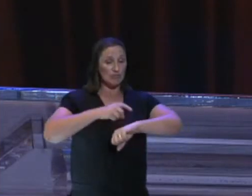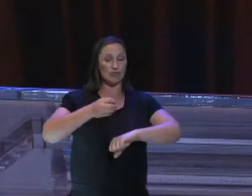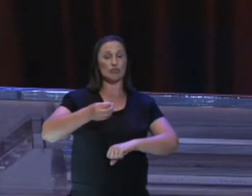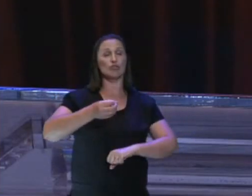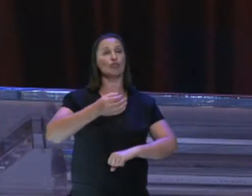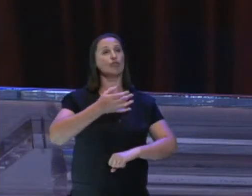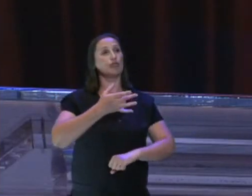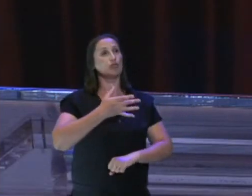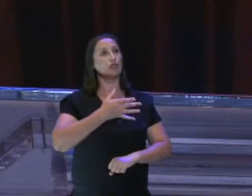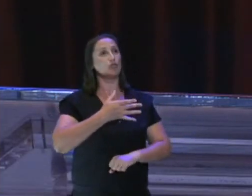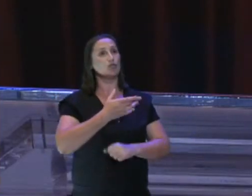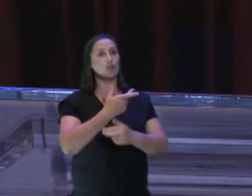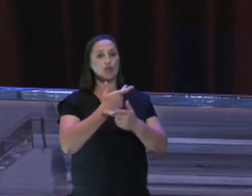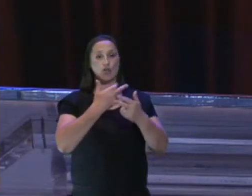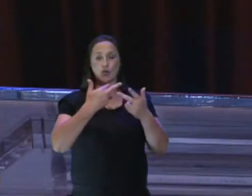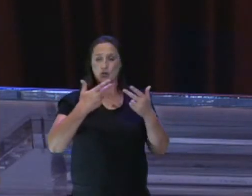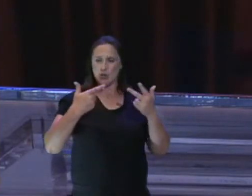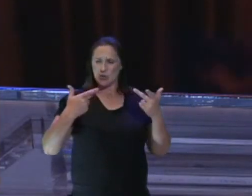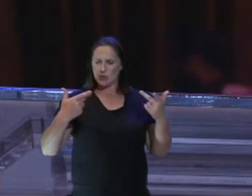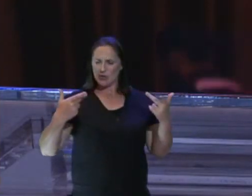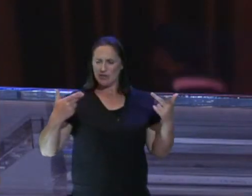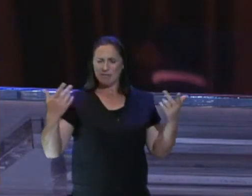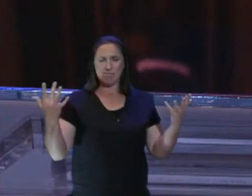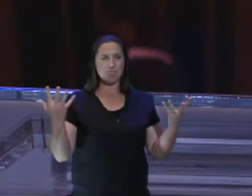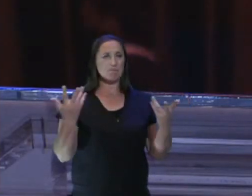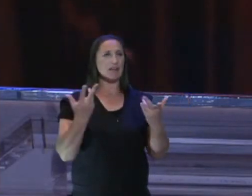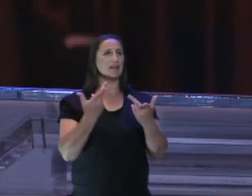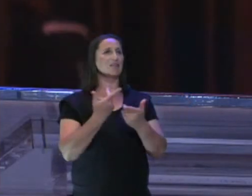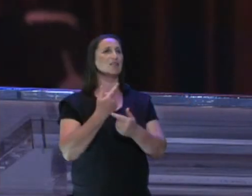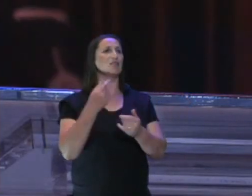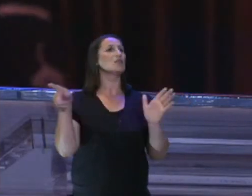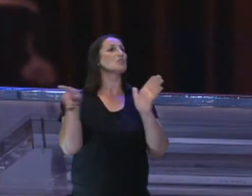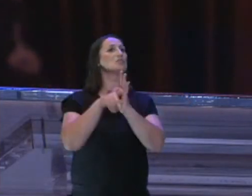coisas extraordinárias de Deus vão acontecer.